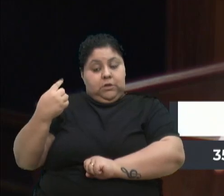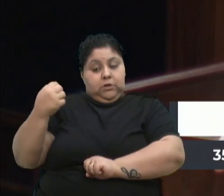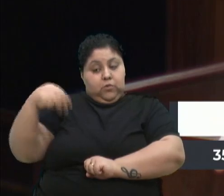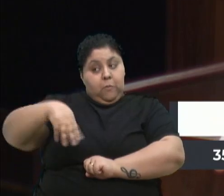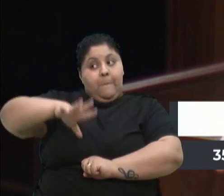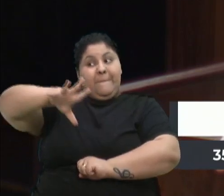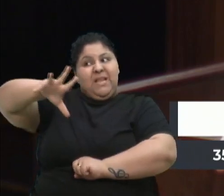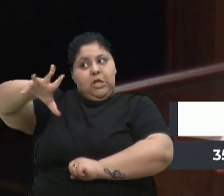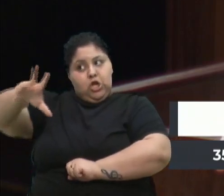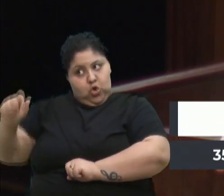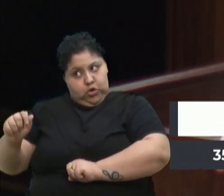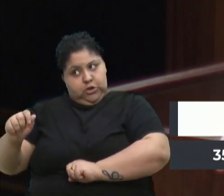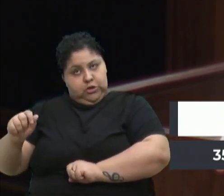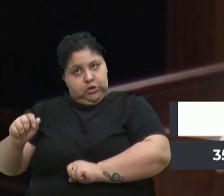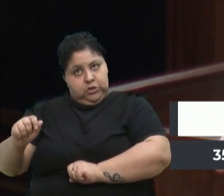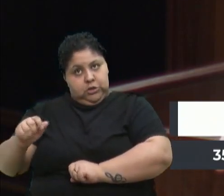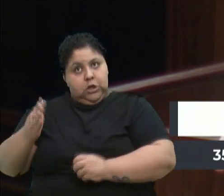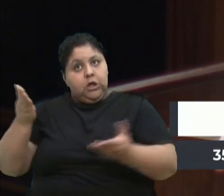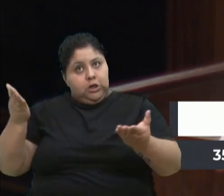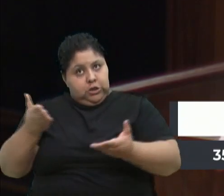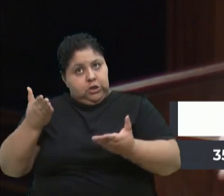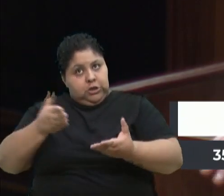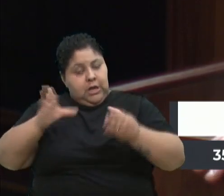Bressan, eu já lhe dou a parte,